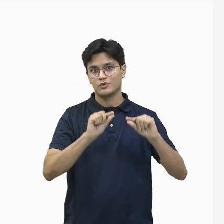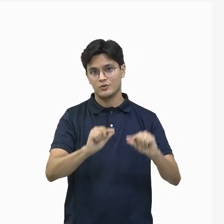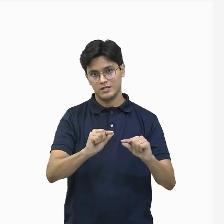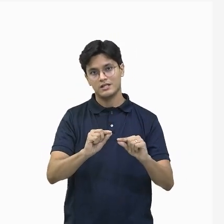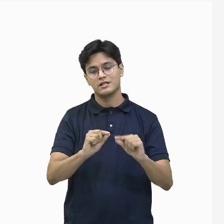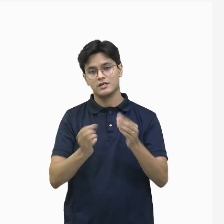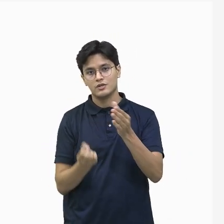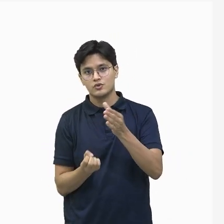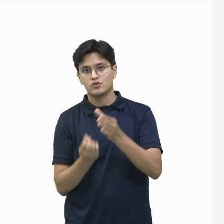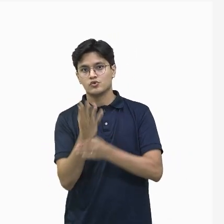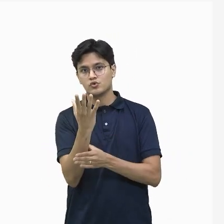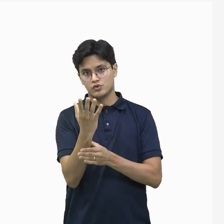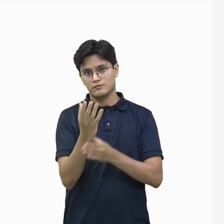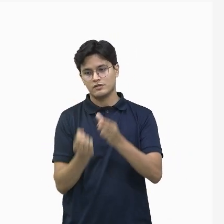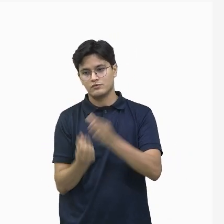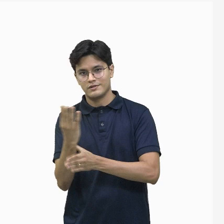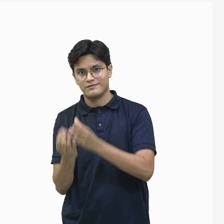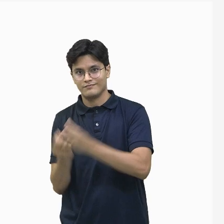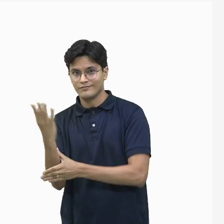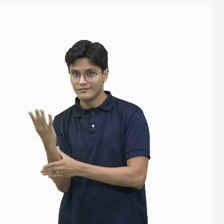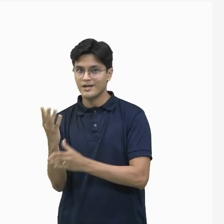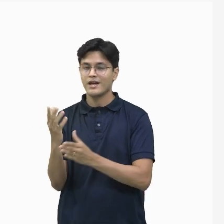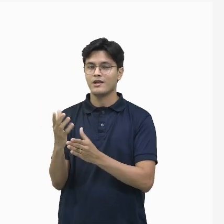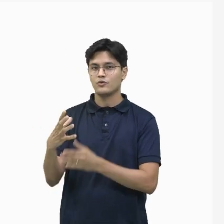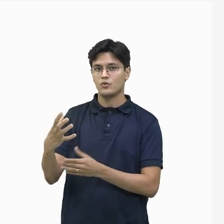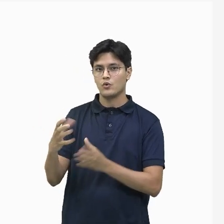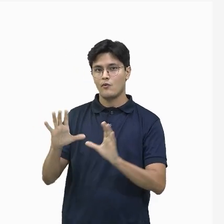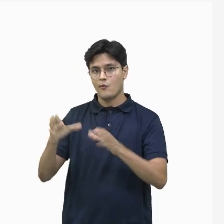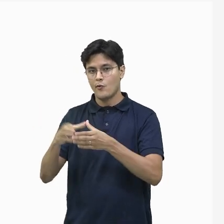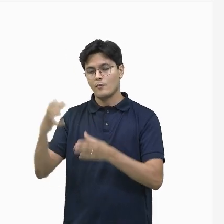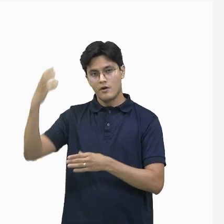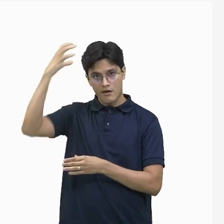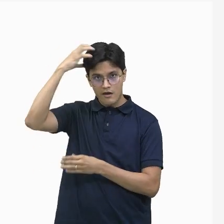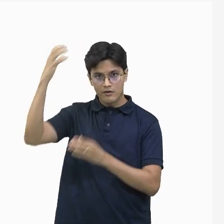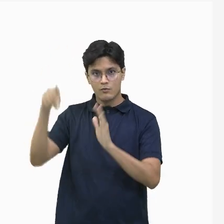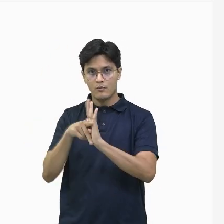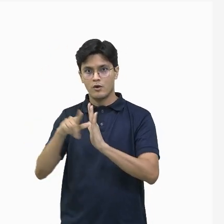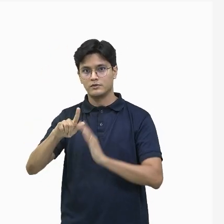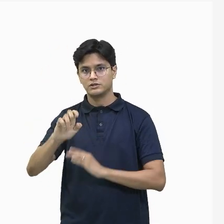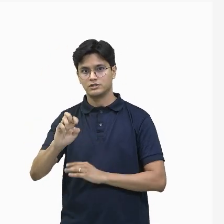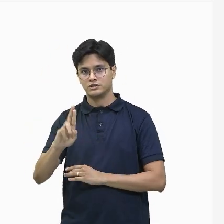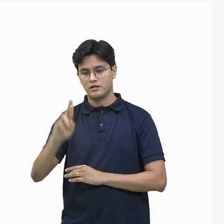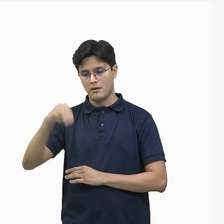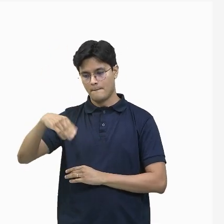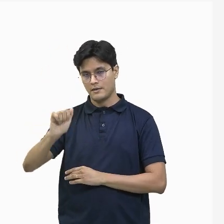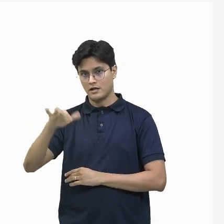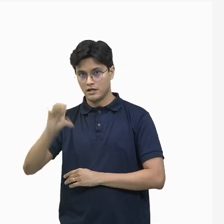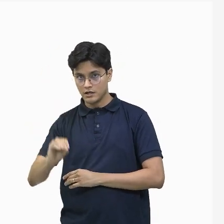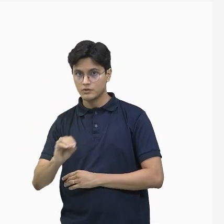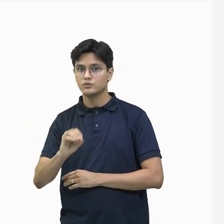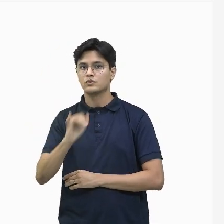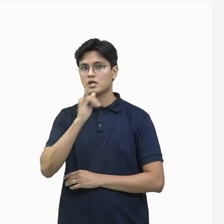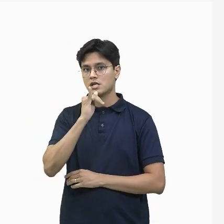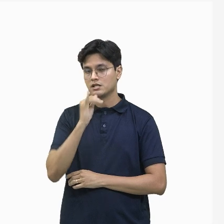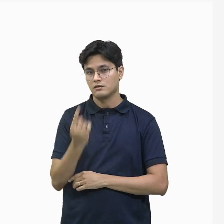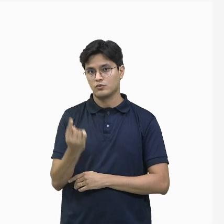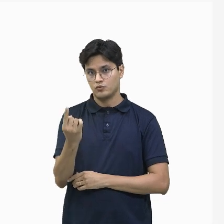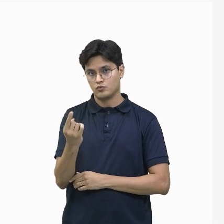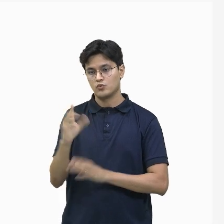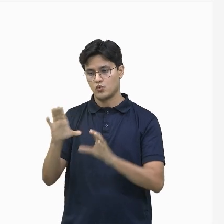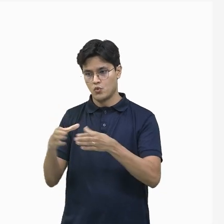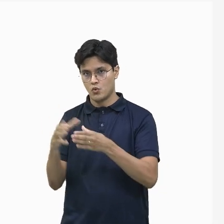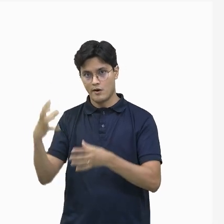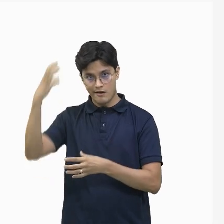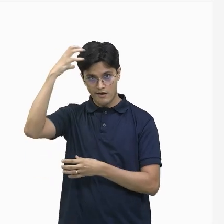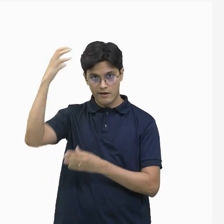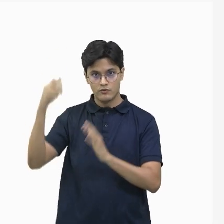de diversos reinos germânicos na Europa e, claro, um deles foi aí o Reino Franco.